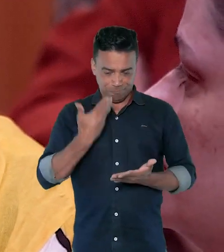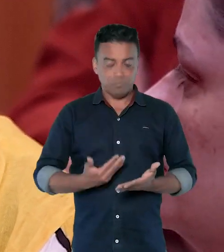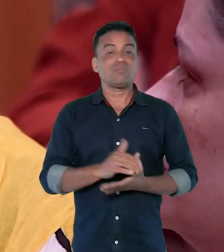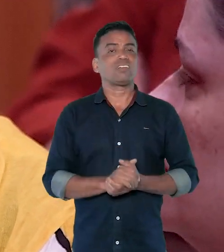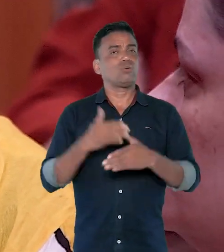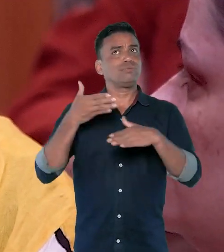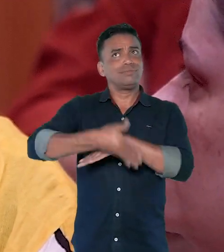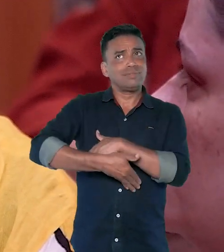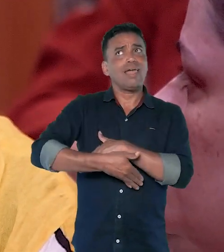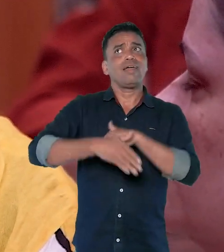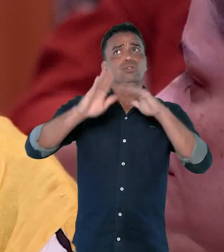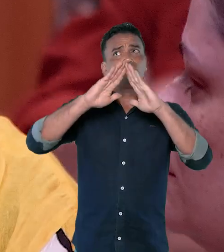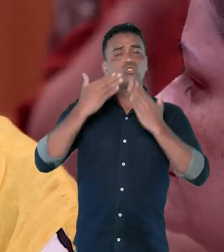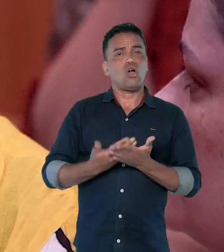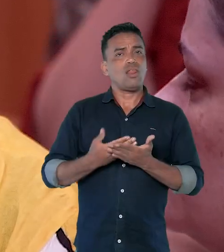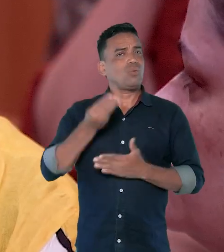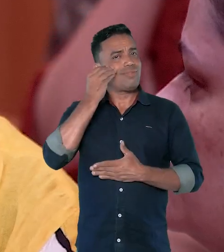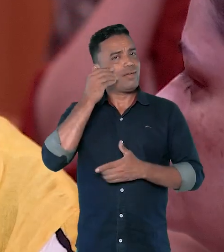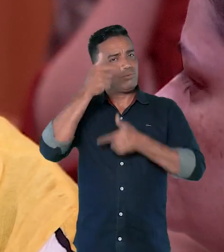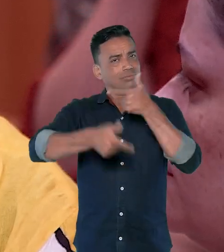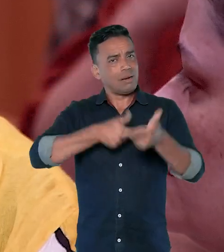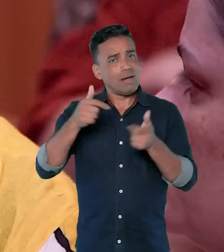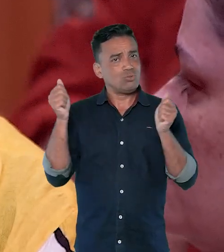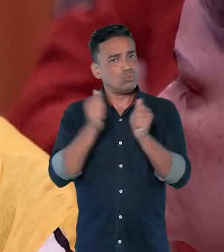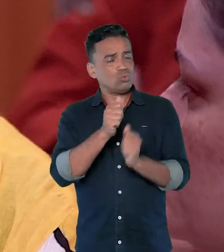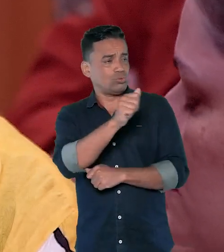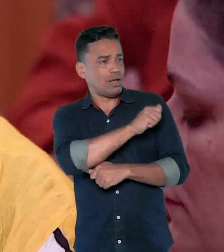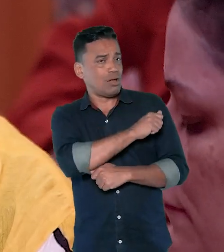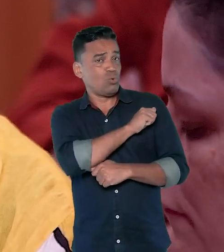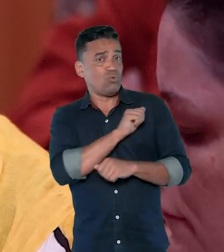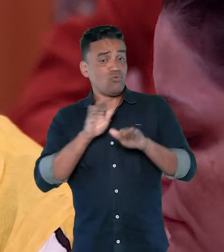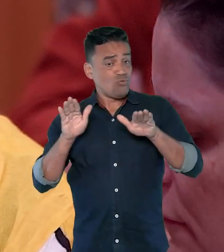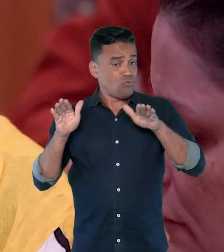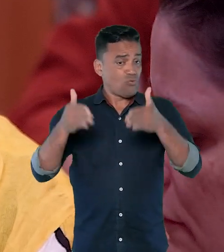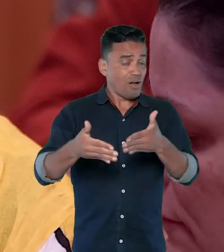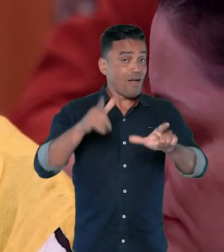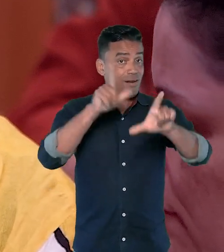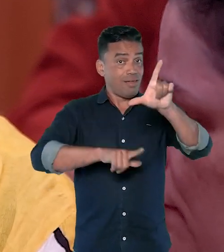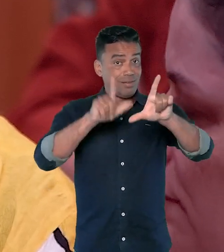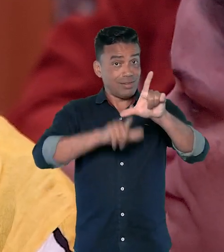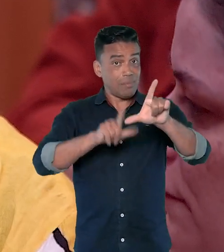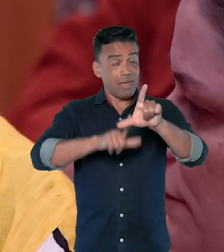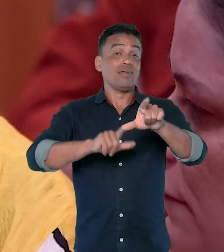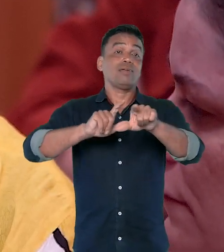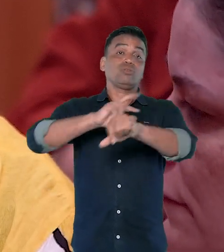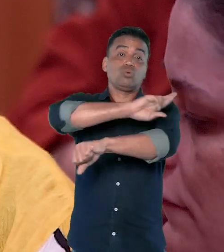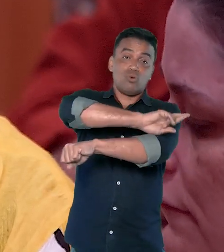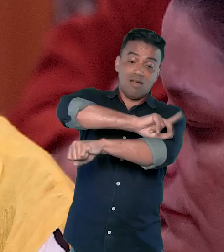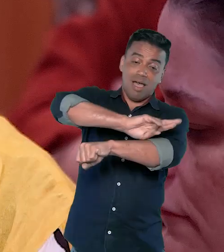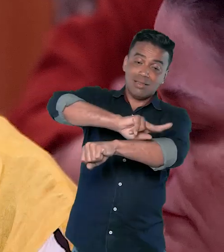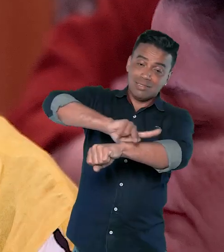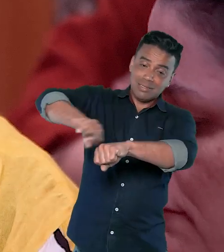das escolas eu tento fazer um trabalho com os meninos, principalmente voltada na questão de letramento racial, e